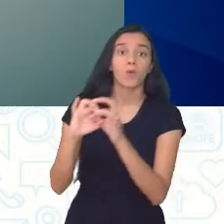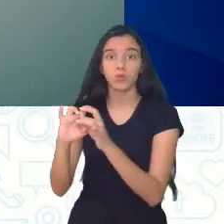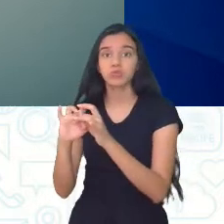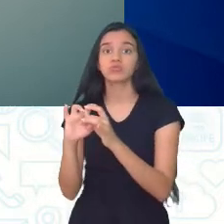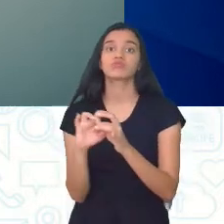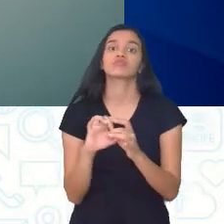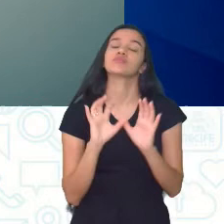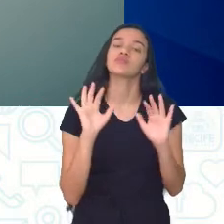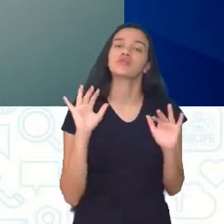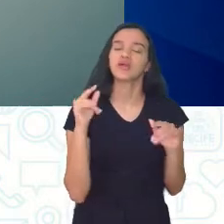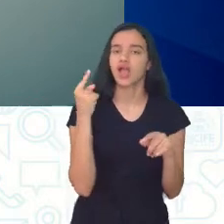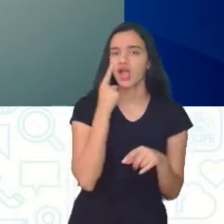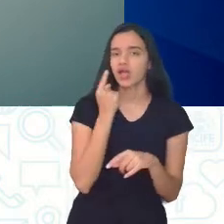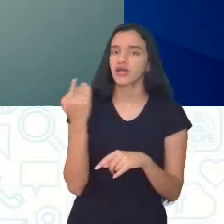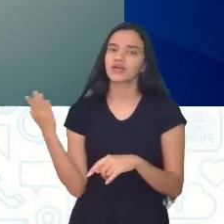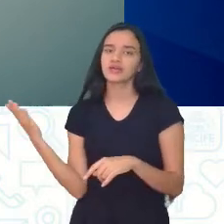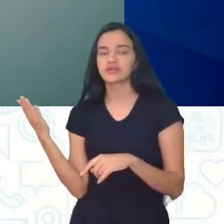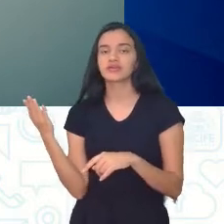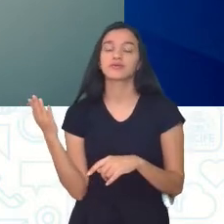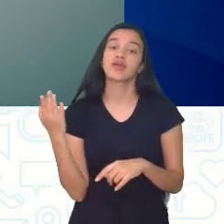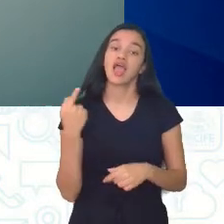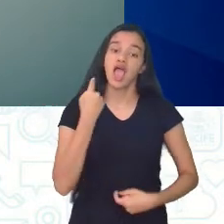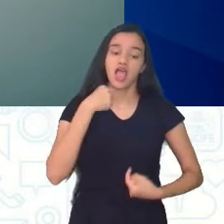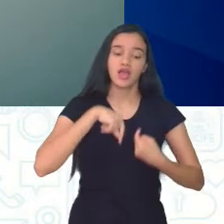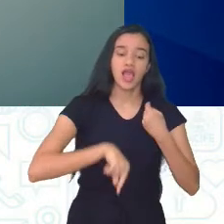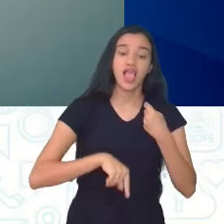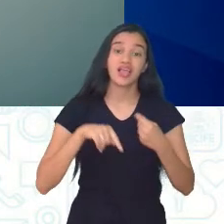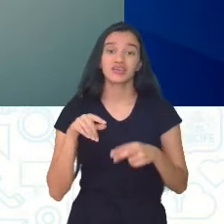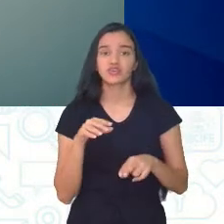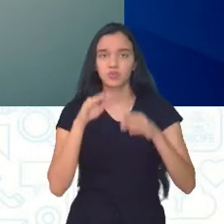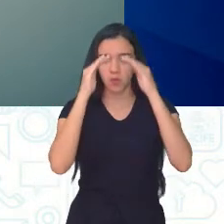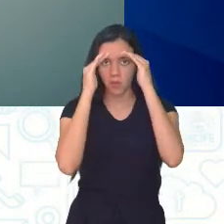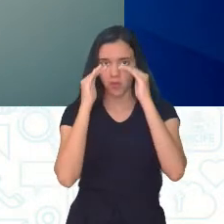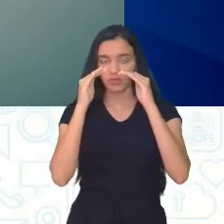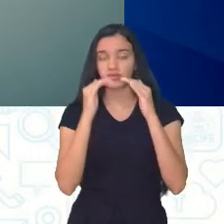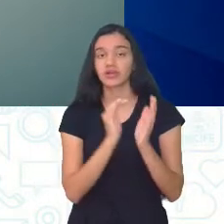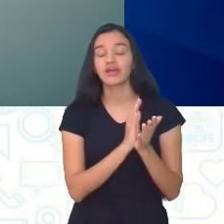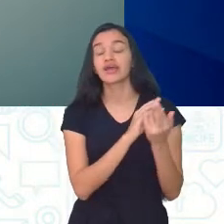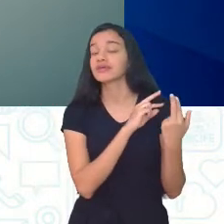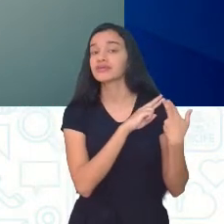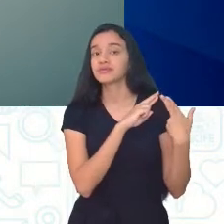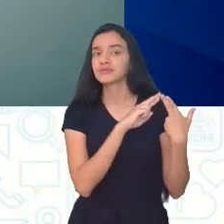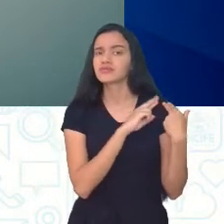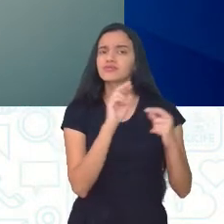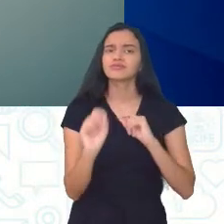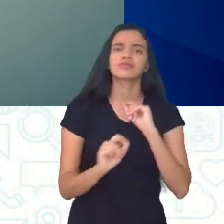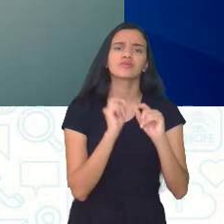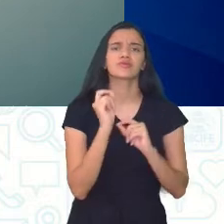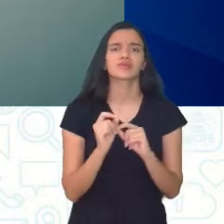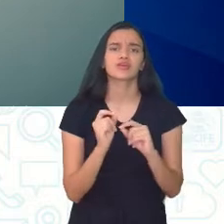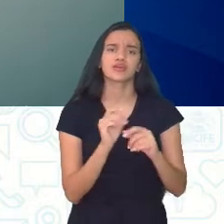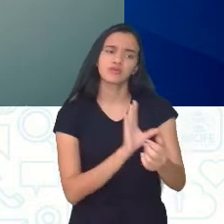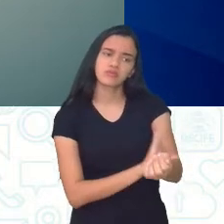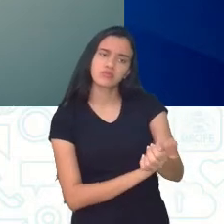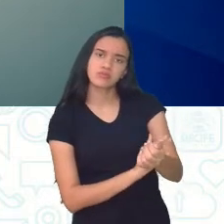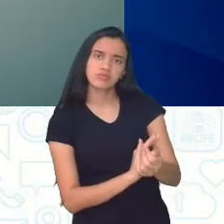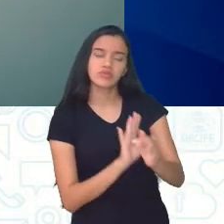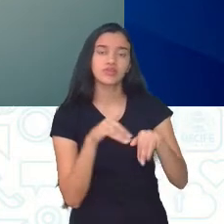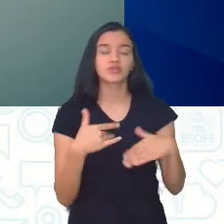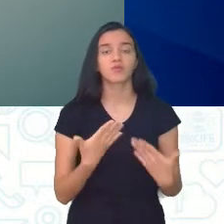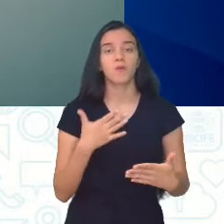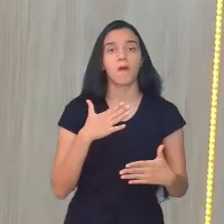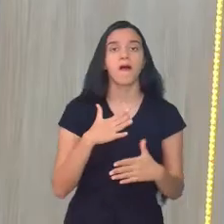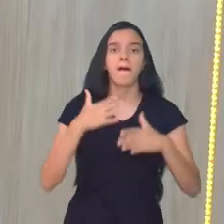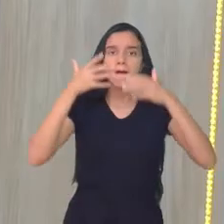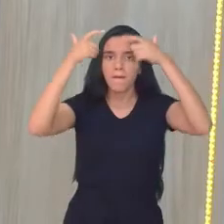espinhal. Estes nervos são responsáveis por inervar o tronco, os membros e algumas regiões específicas